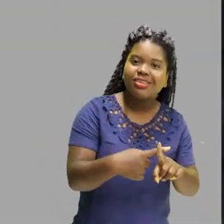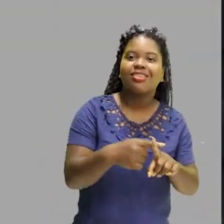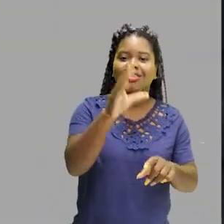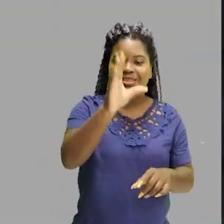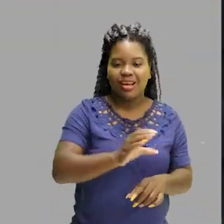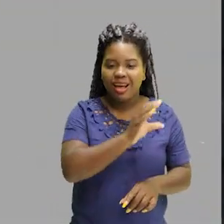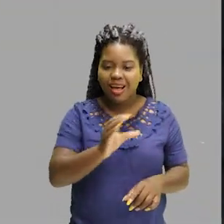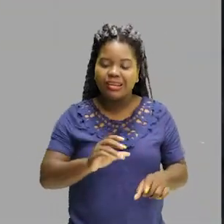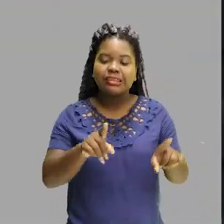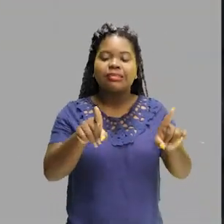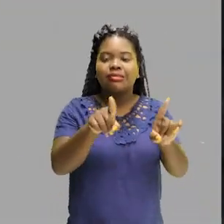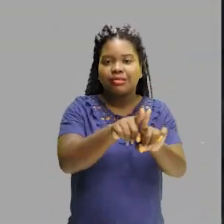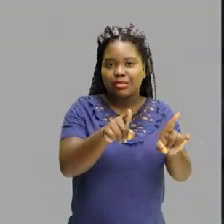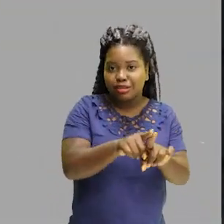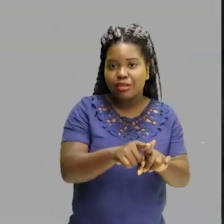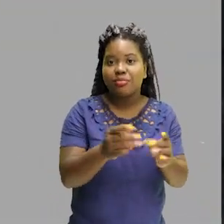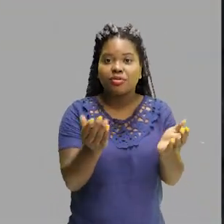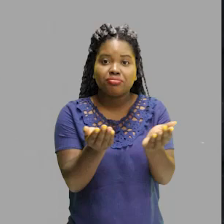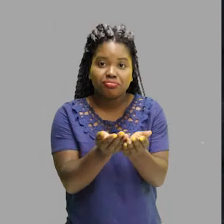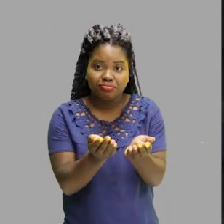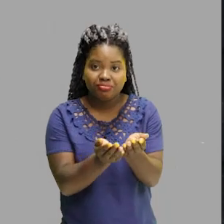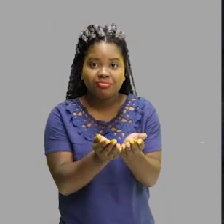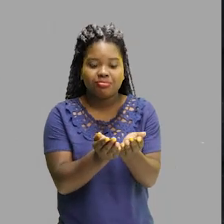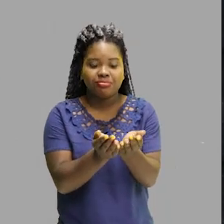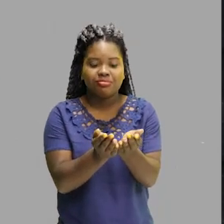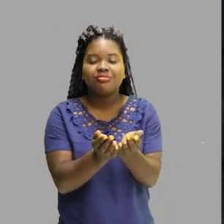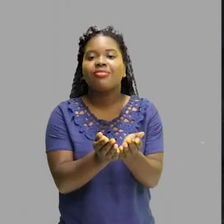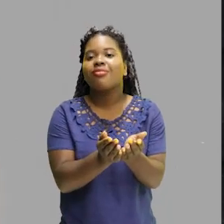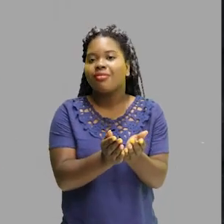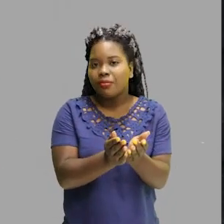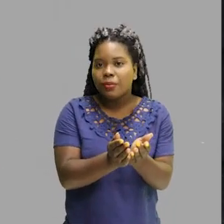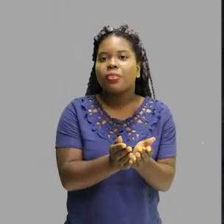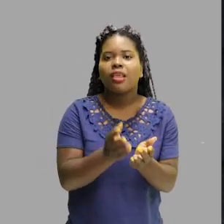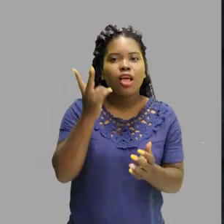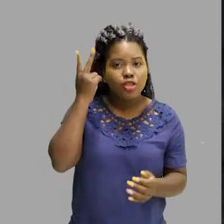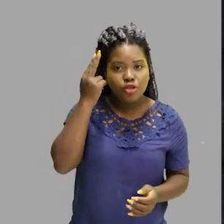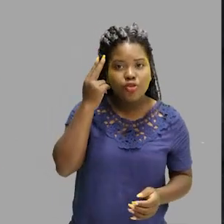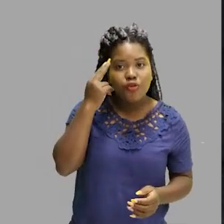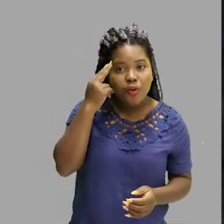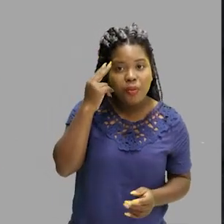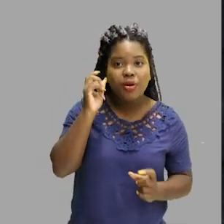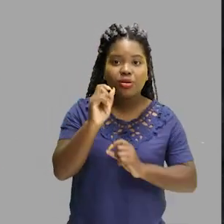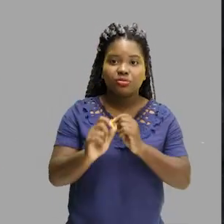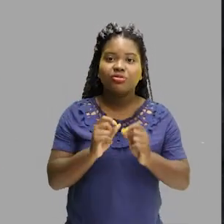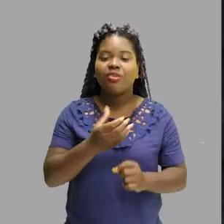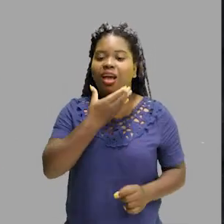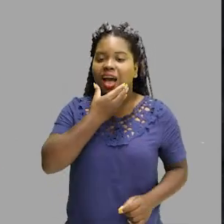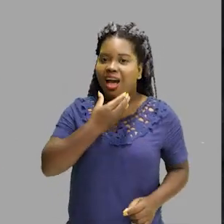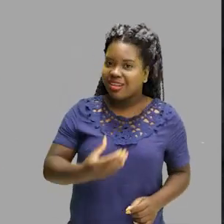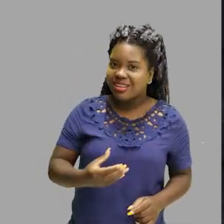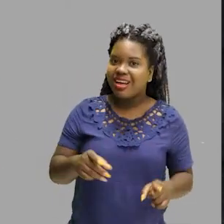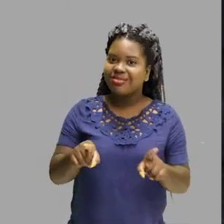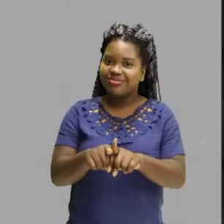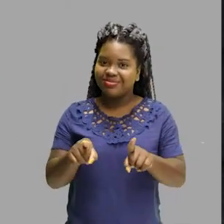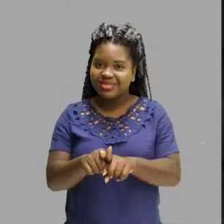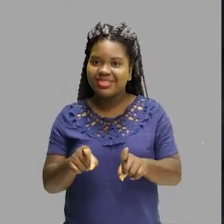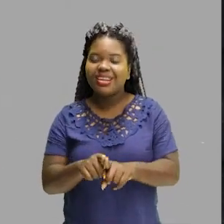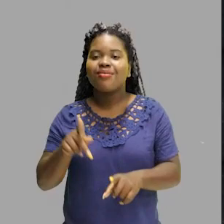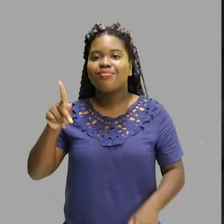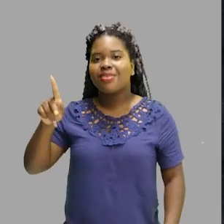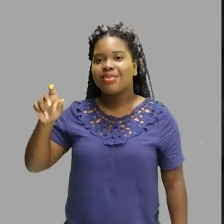católica, igrejas protestantes, é muito comum na época do Natal ou na época da Páscoa